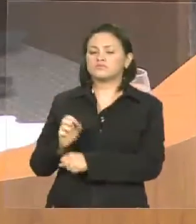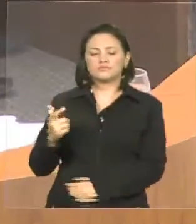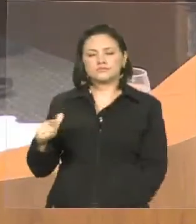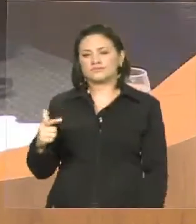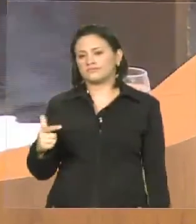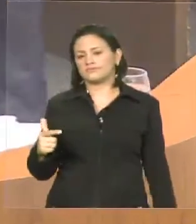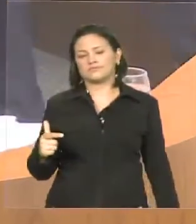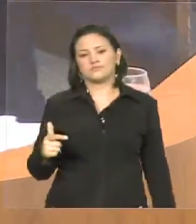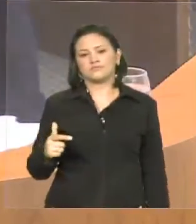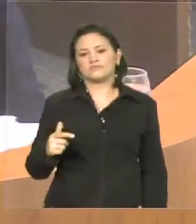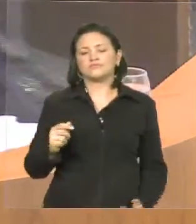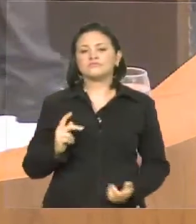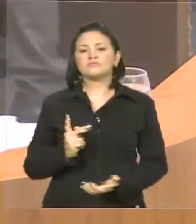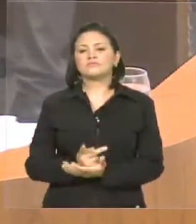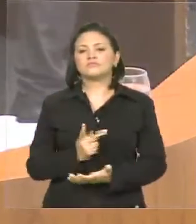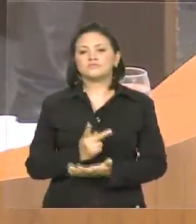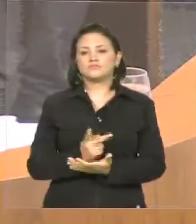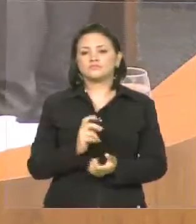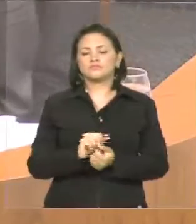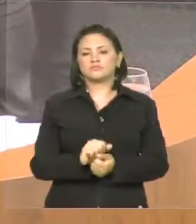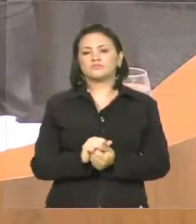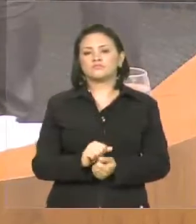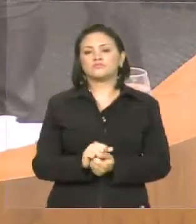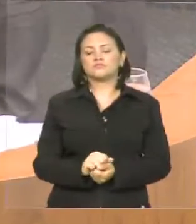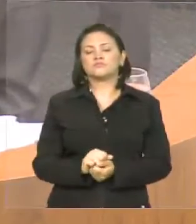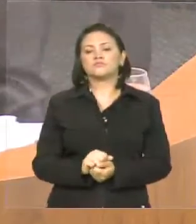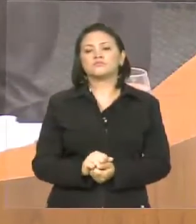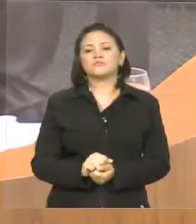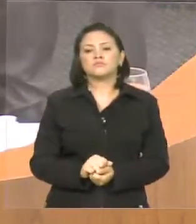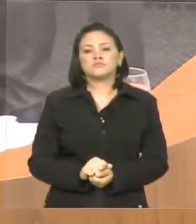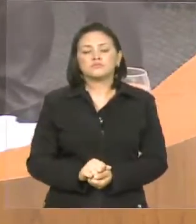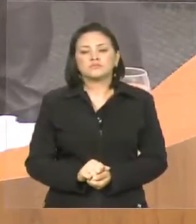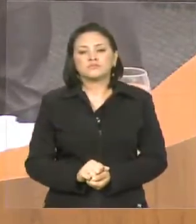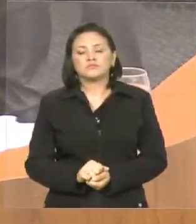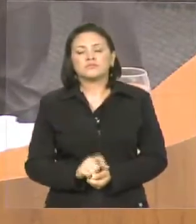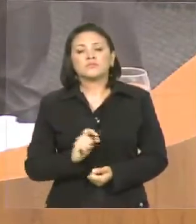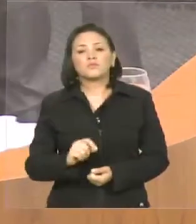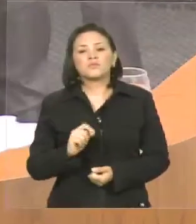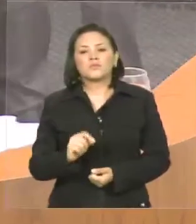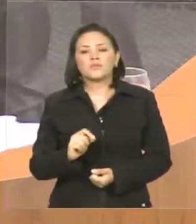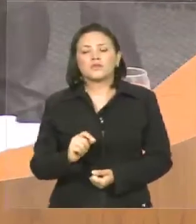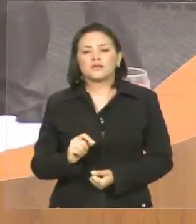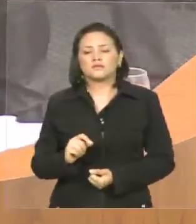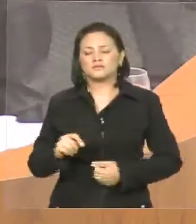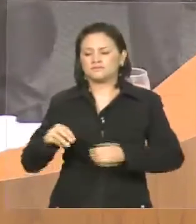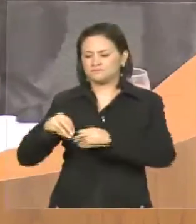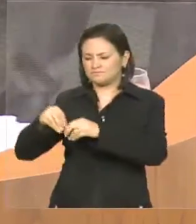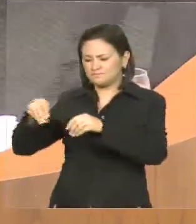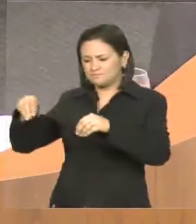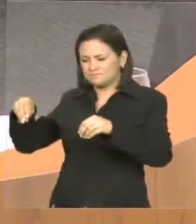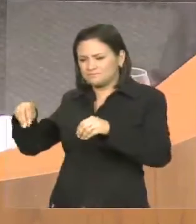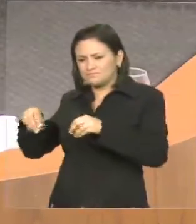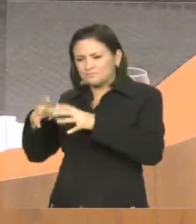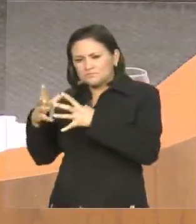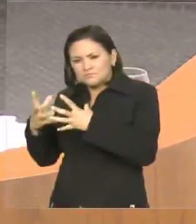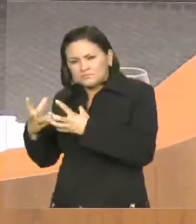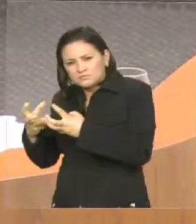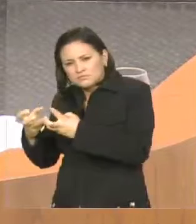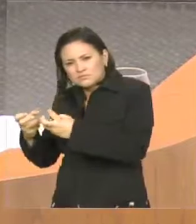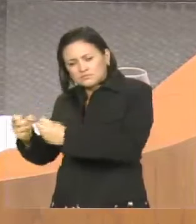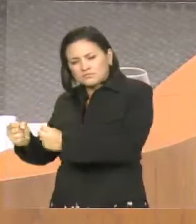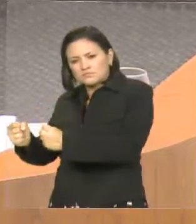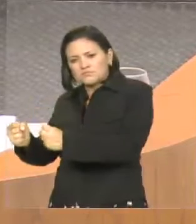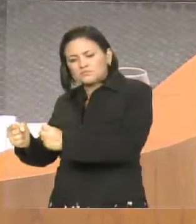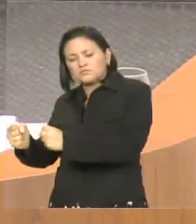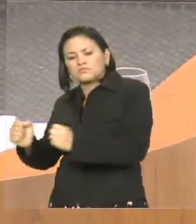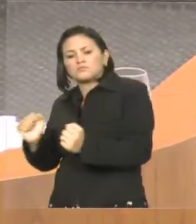que é essa paisagem que não existe no mundo, onde dunas se confundem com as lagoas e se junta com o delta do Parnaíba, que